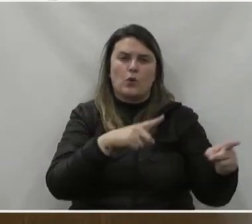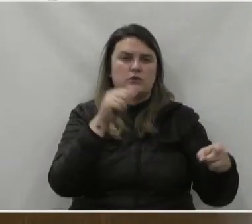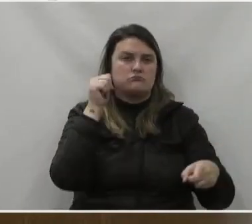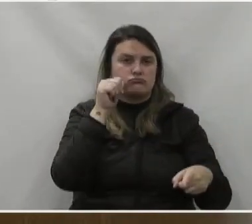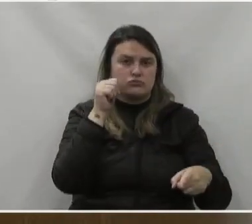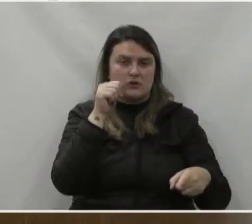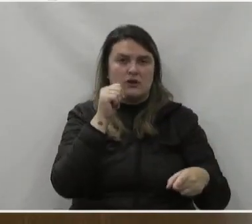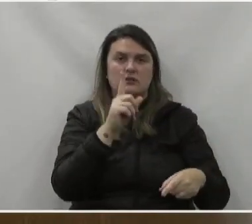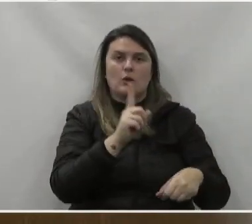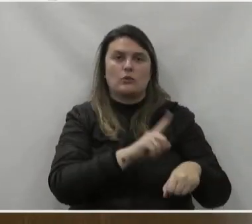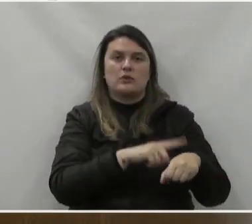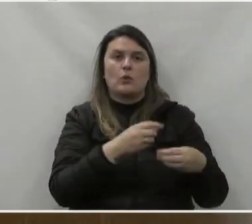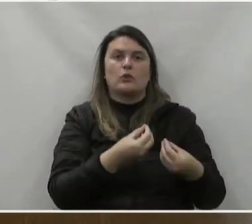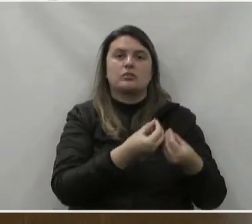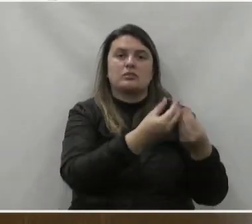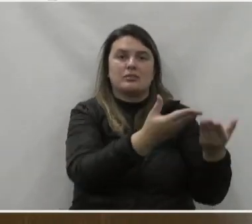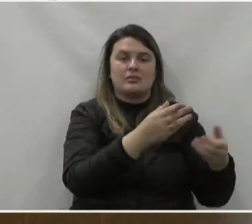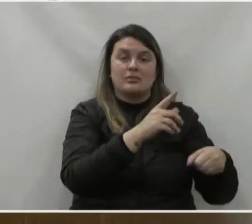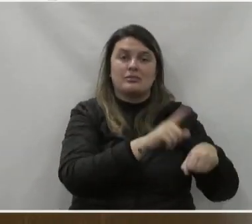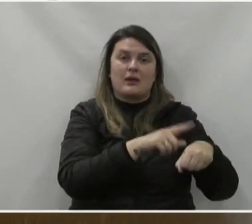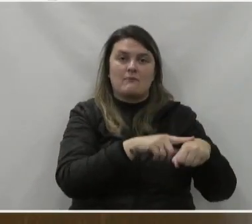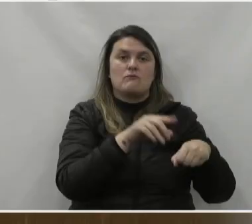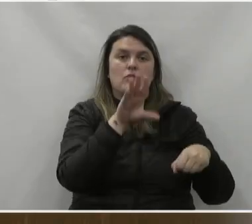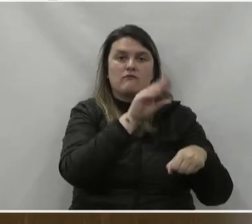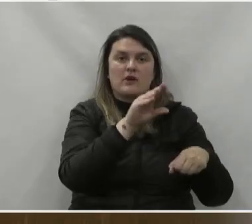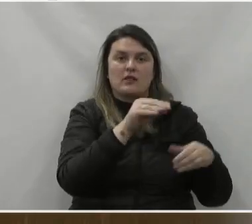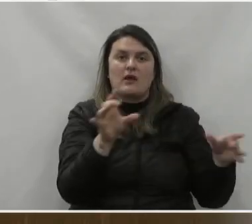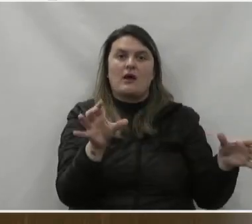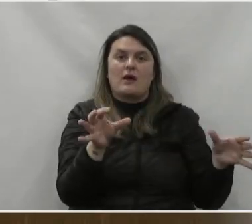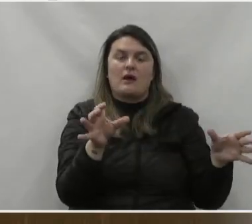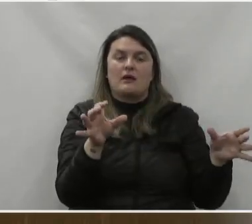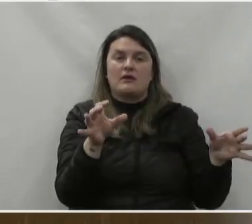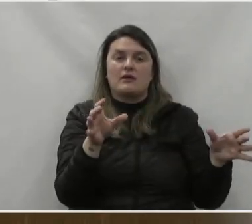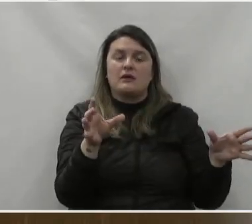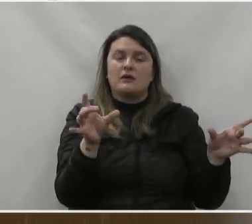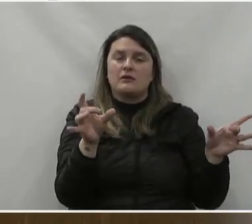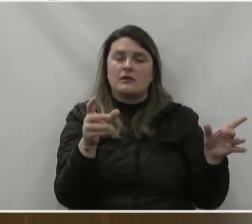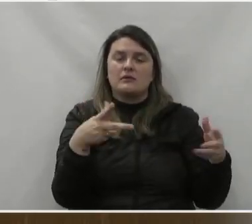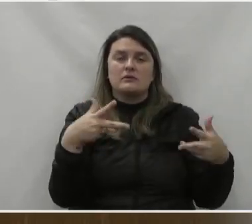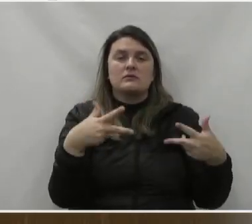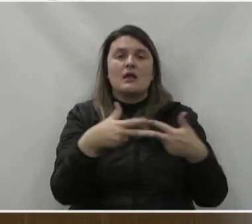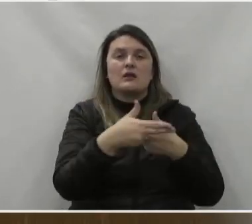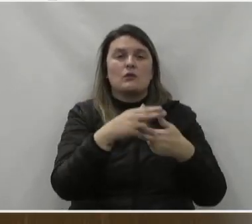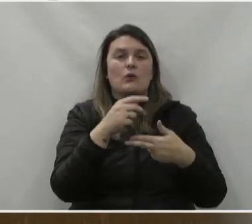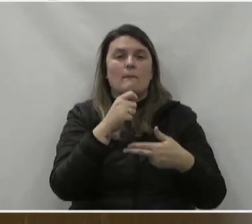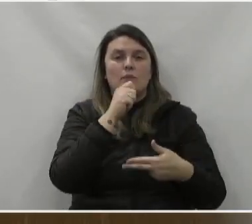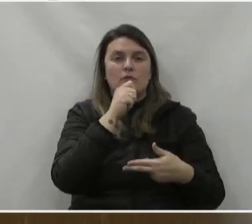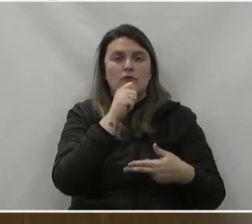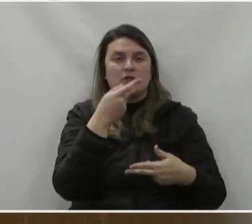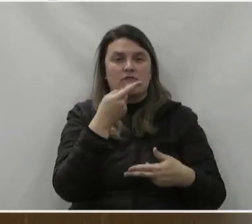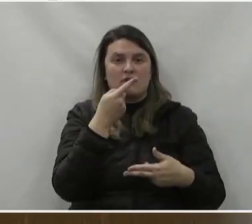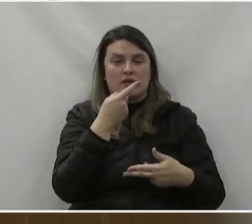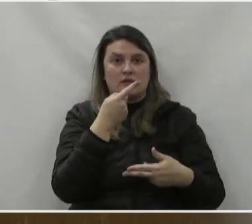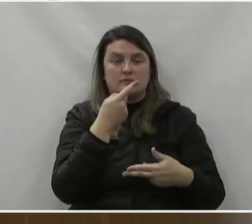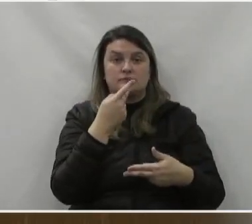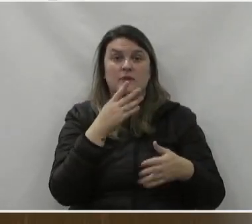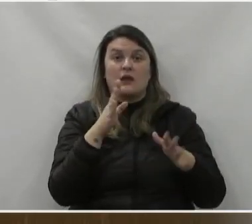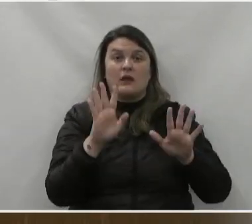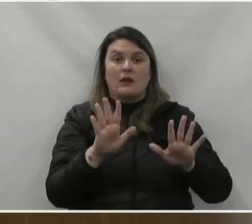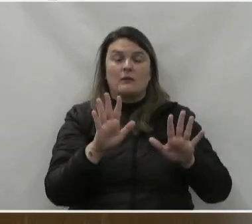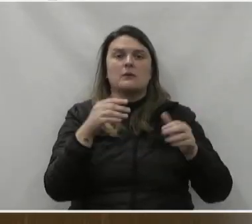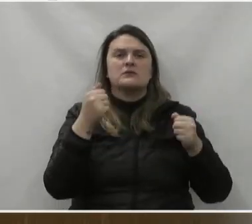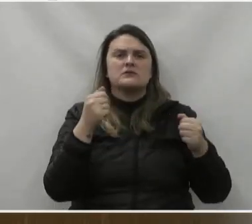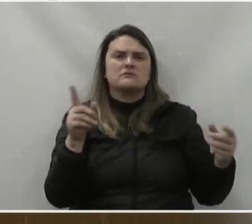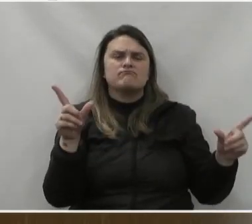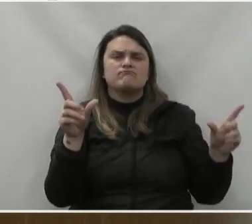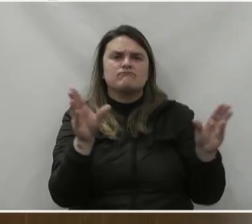não conceder nova palavra e ao encerrar o áudio de uma parlamentar. É preciso, com serenidade e